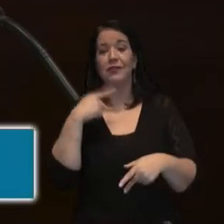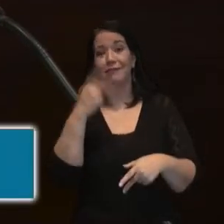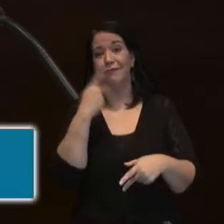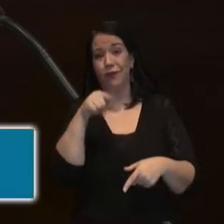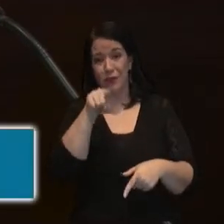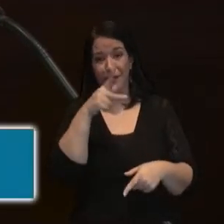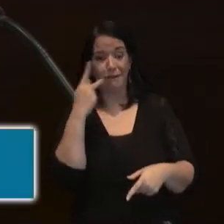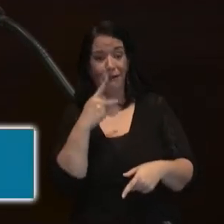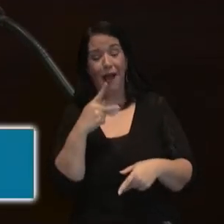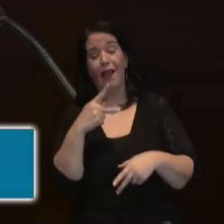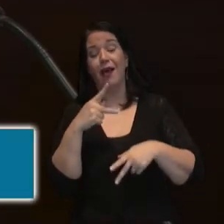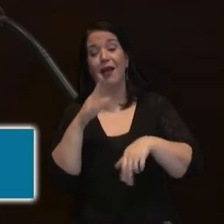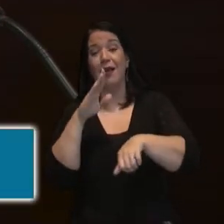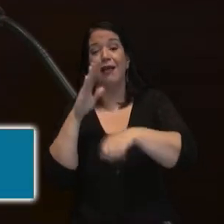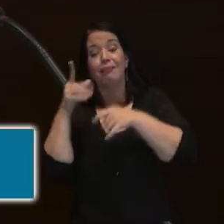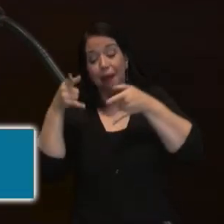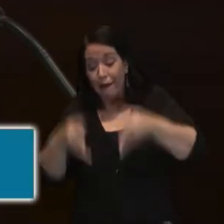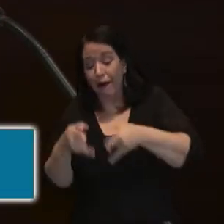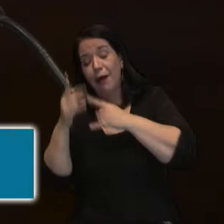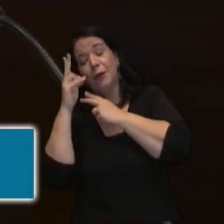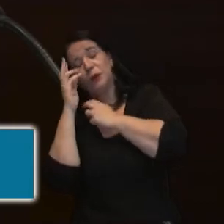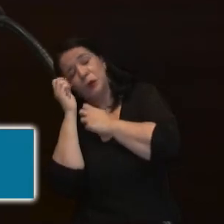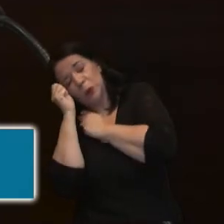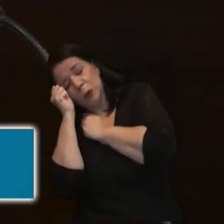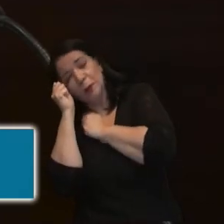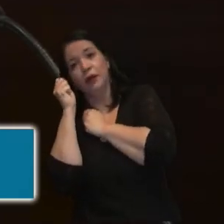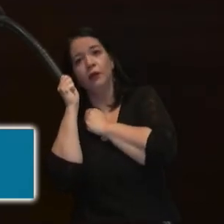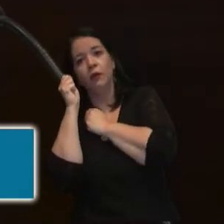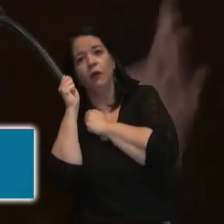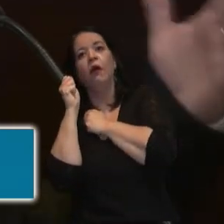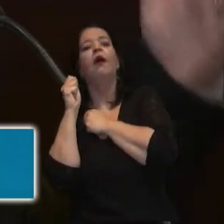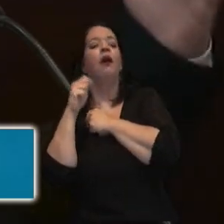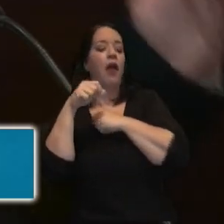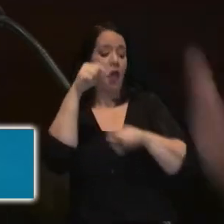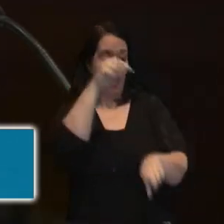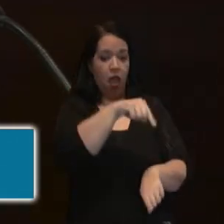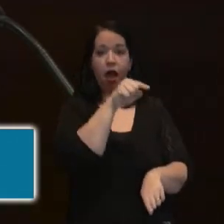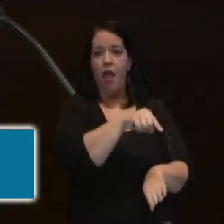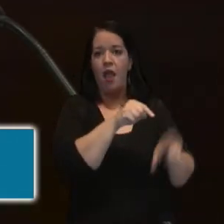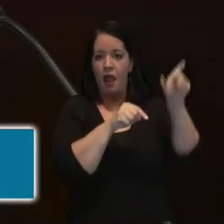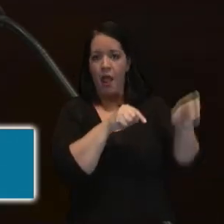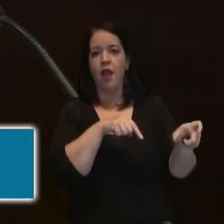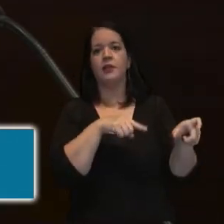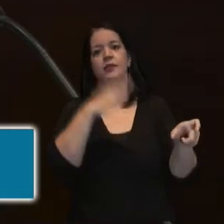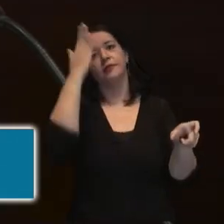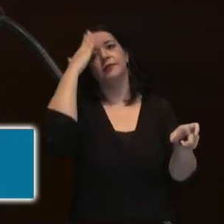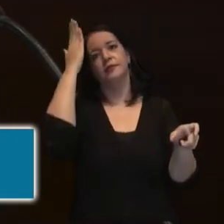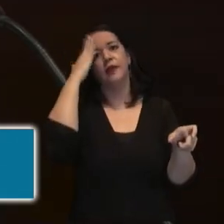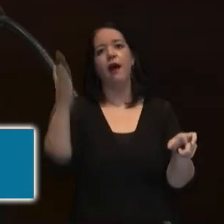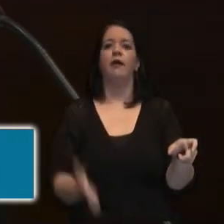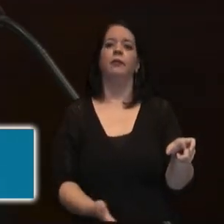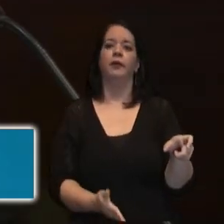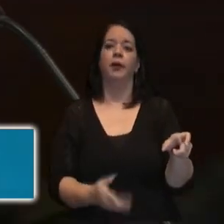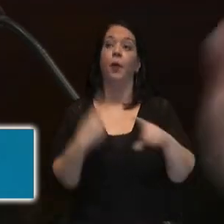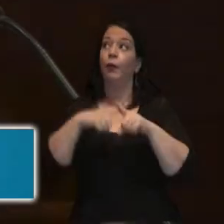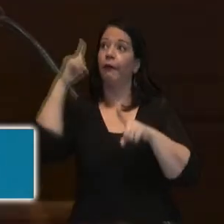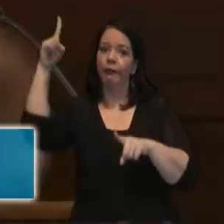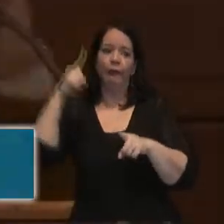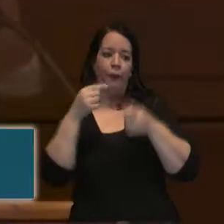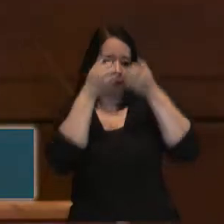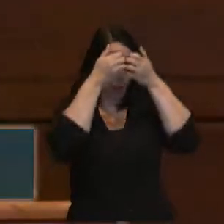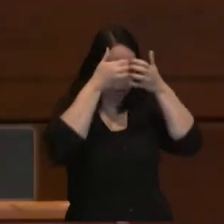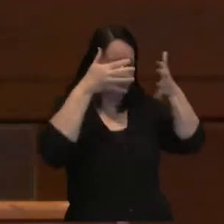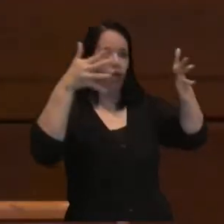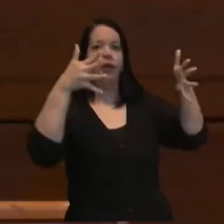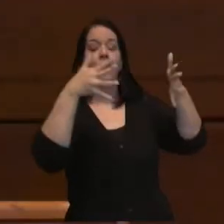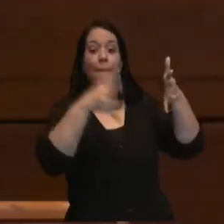ele, homem do bem, que tem visão de Deus, homem de Deus que tem visão para livrar o povo,